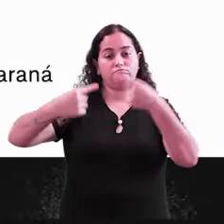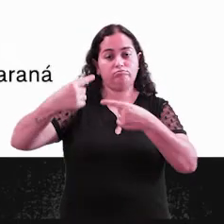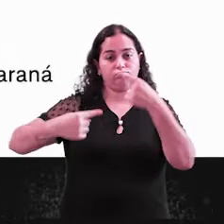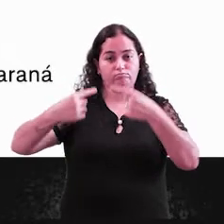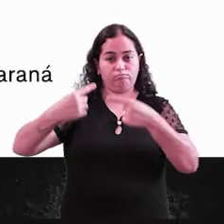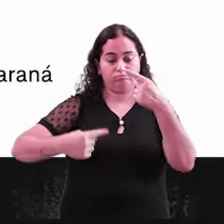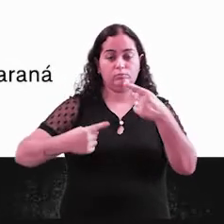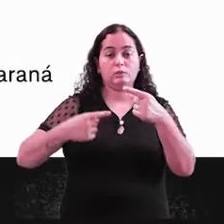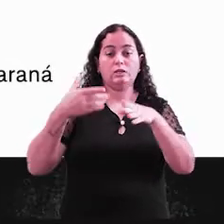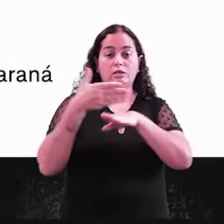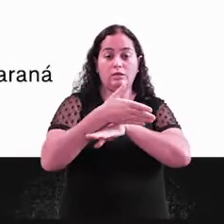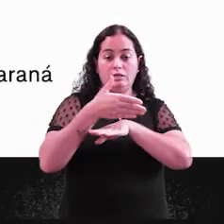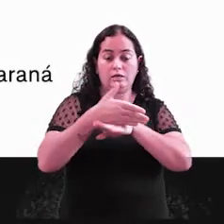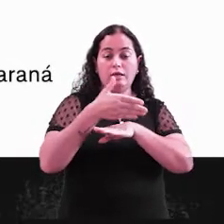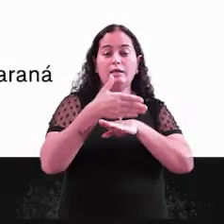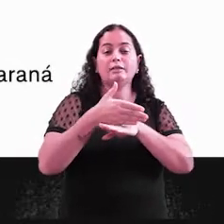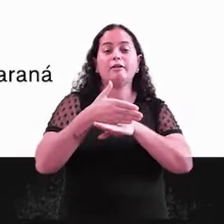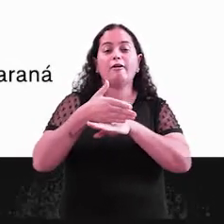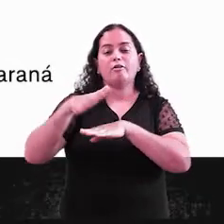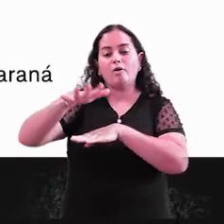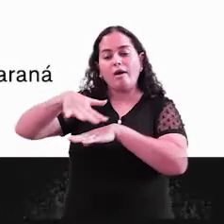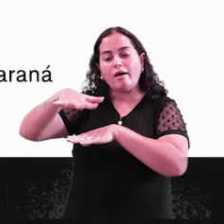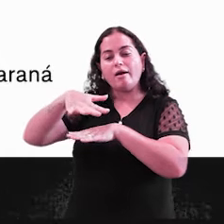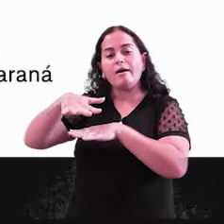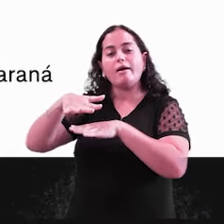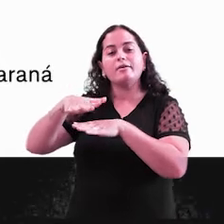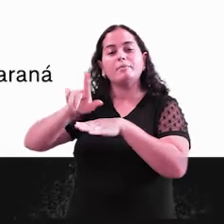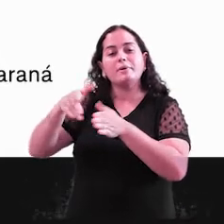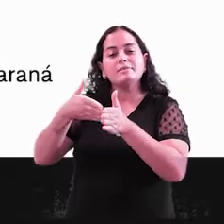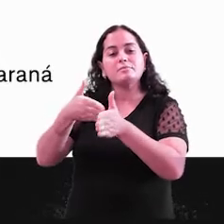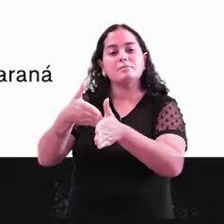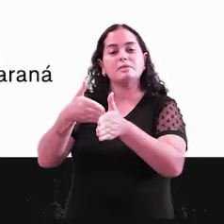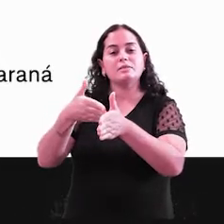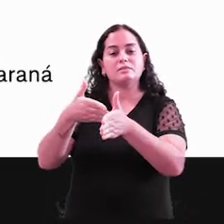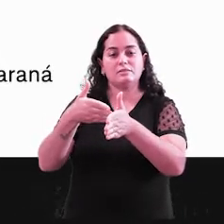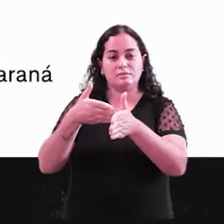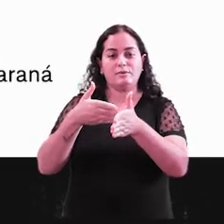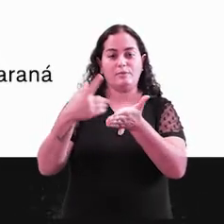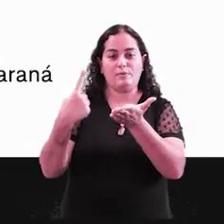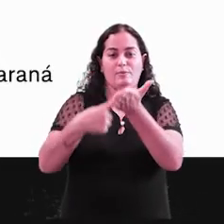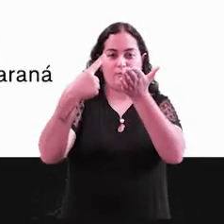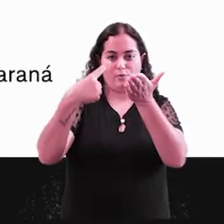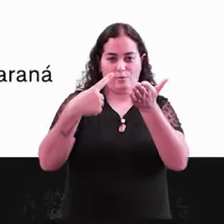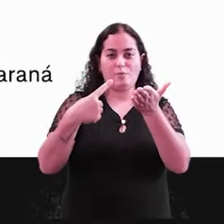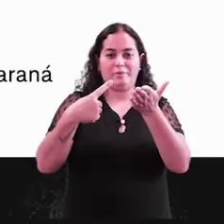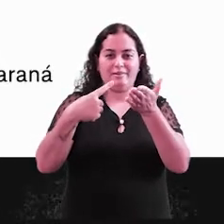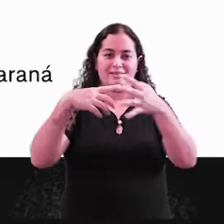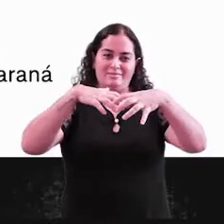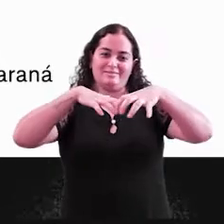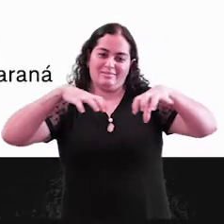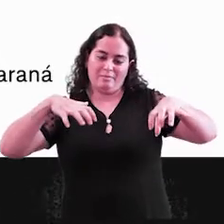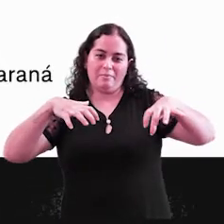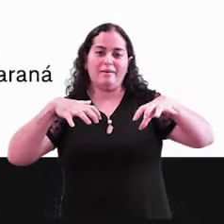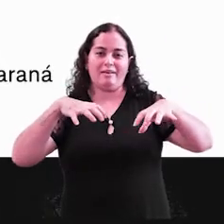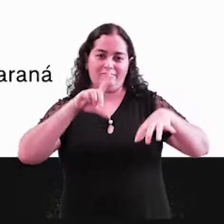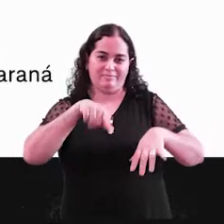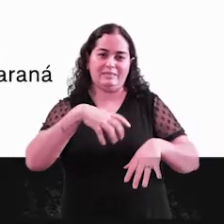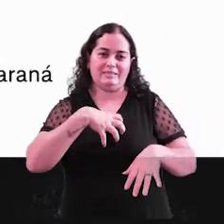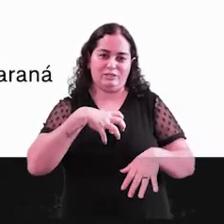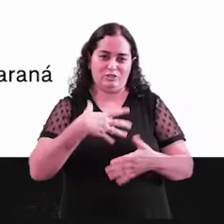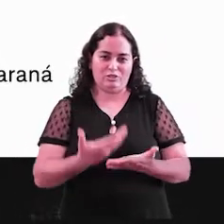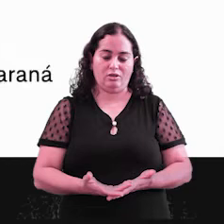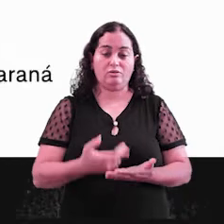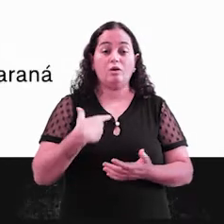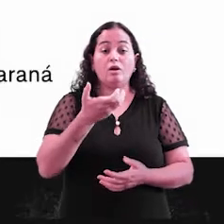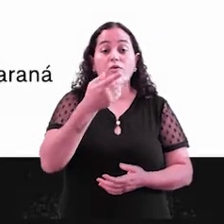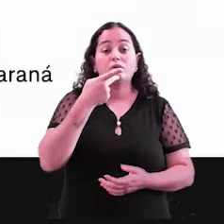Jéssica, entrando nos aspectos mais específicos, combinamos de fazer a dinâmica dessa maneira.